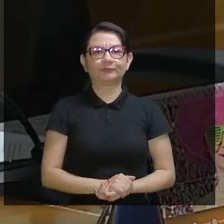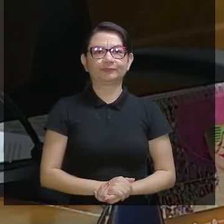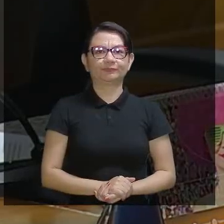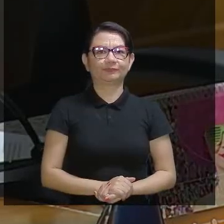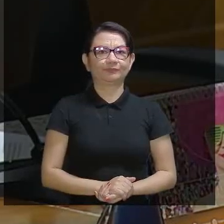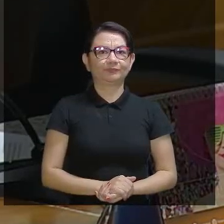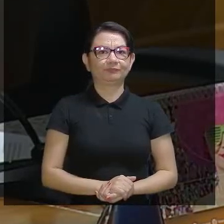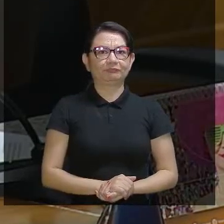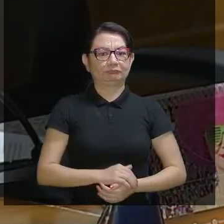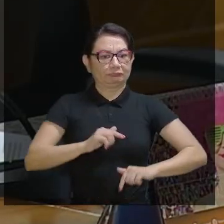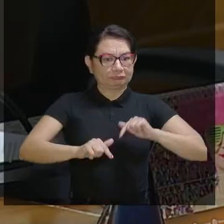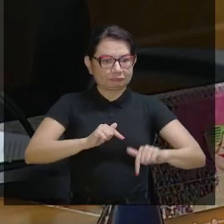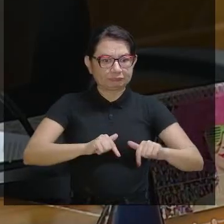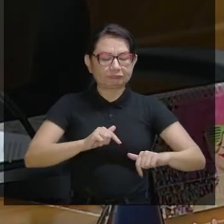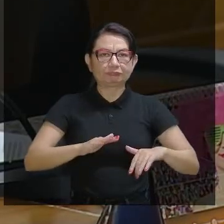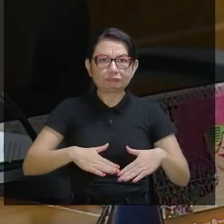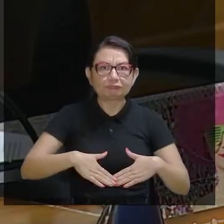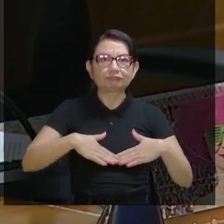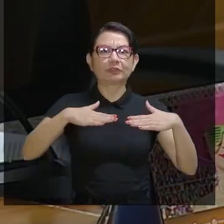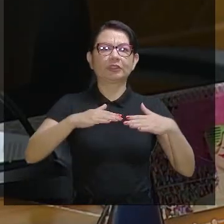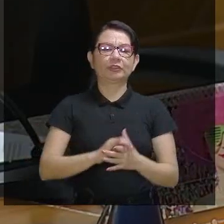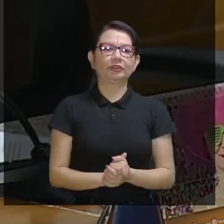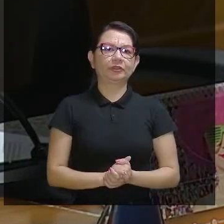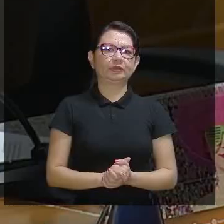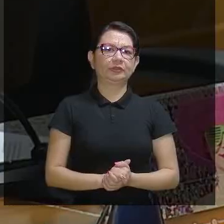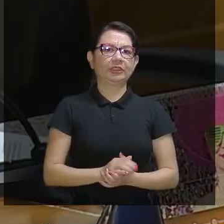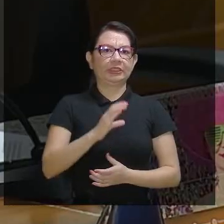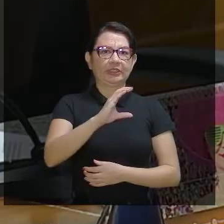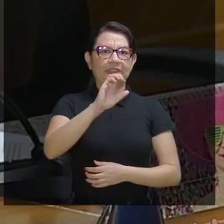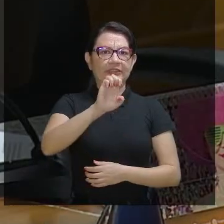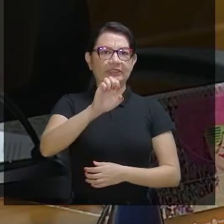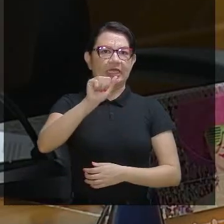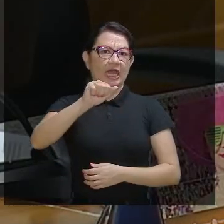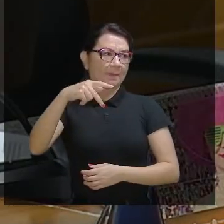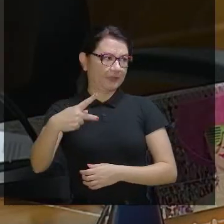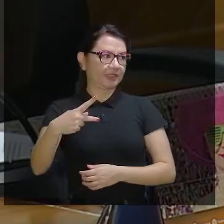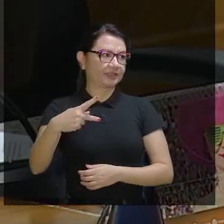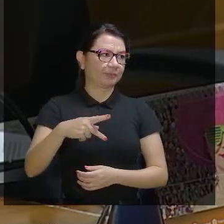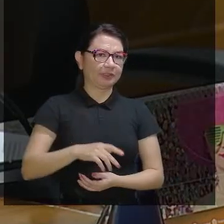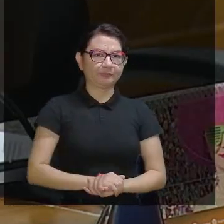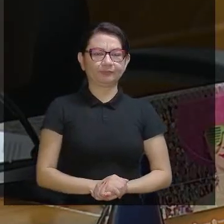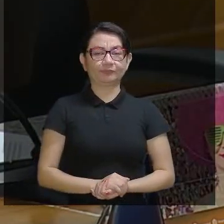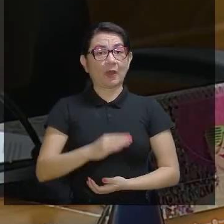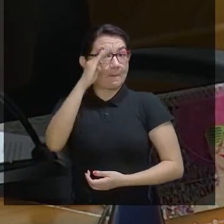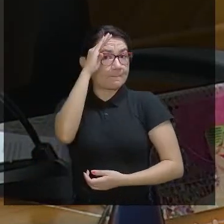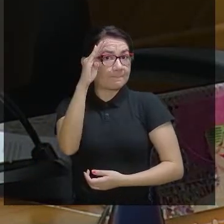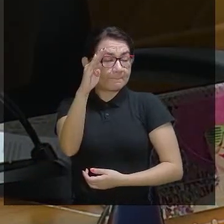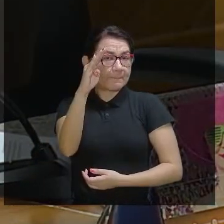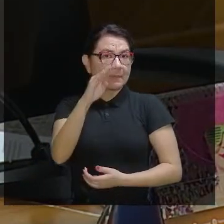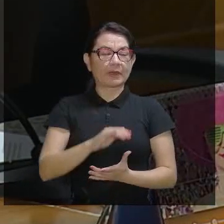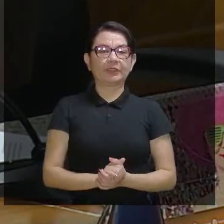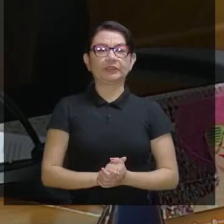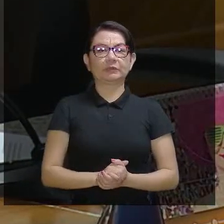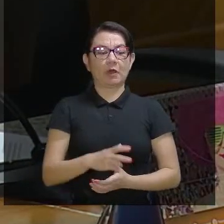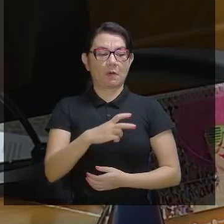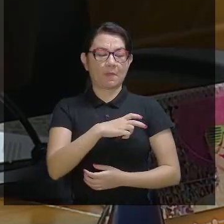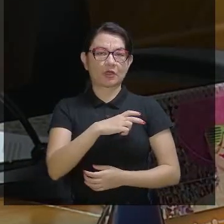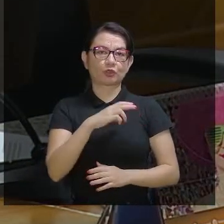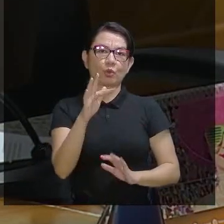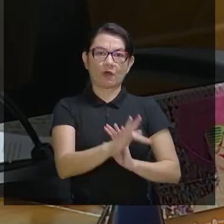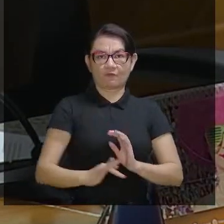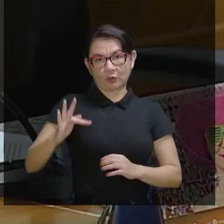Sua atuação mais abrangente ocorreu no Centro de Ensino Superior do Amapá, uma das principais instituições privadas do